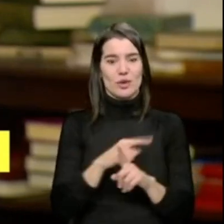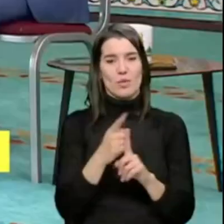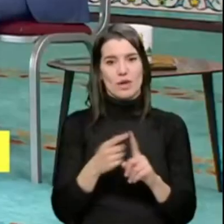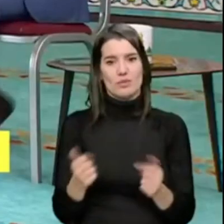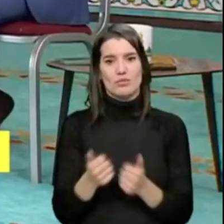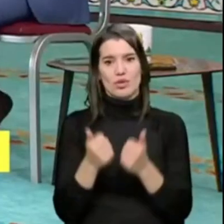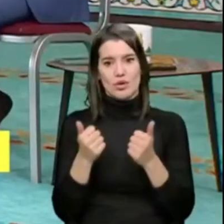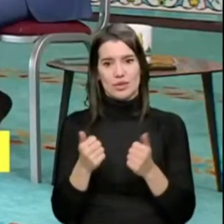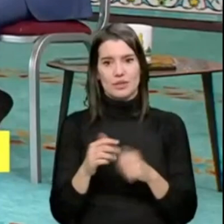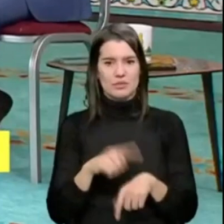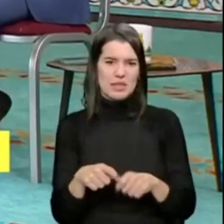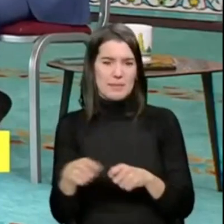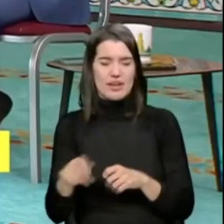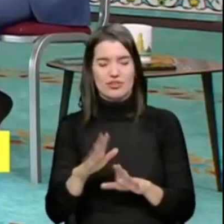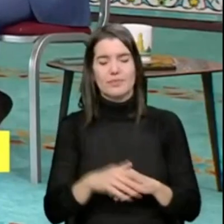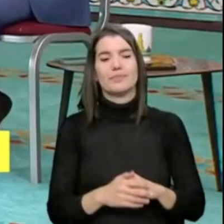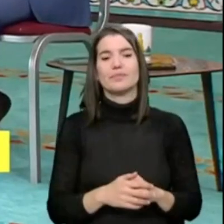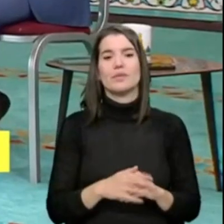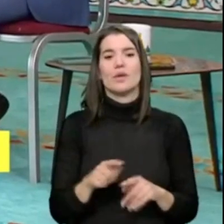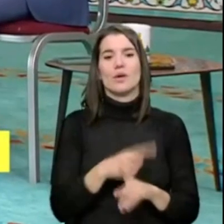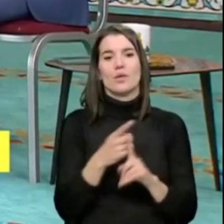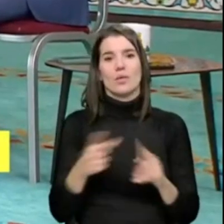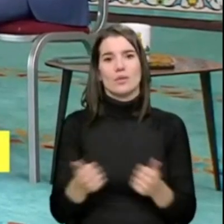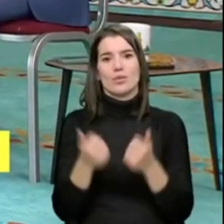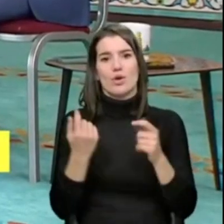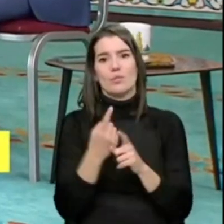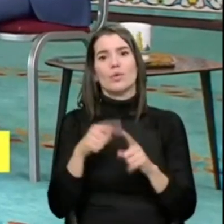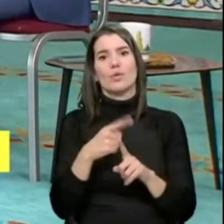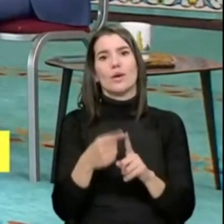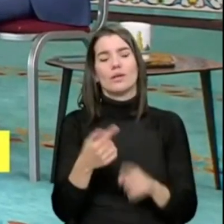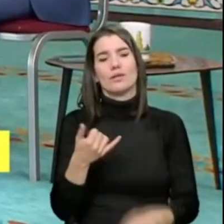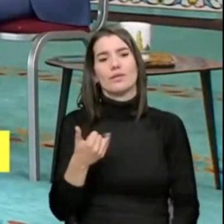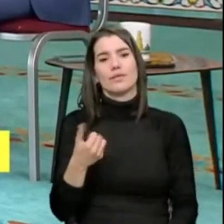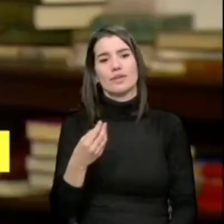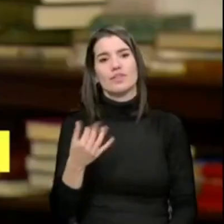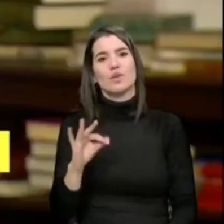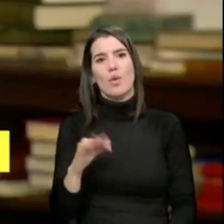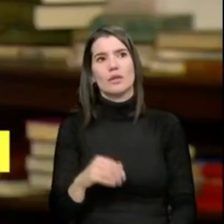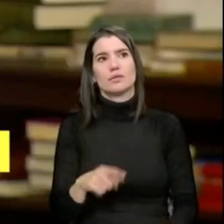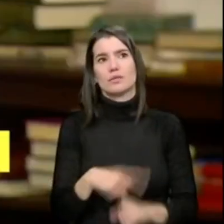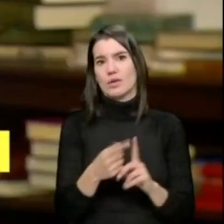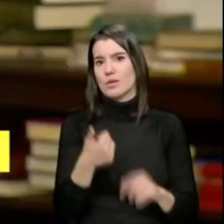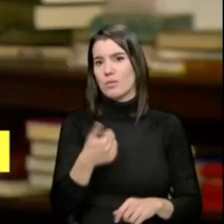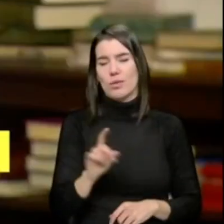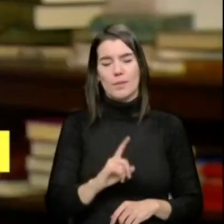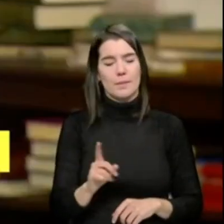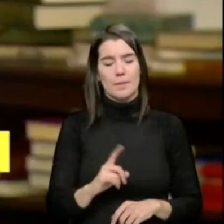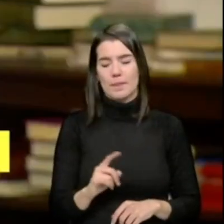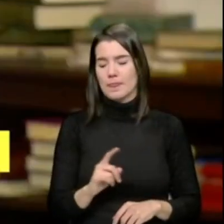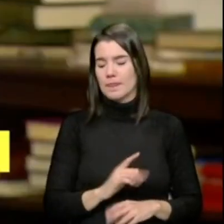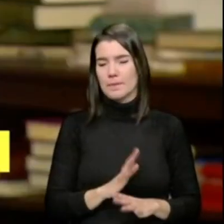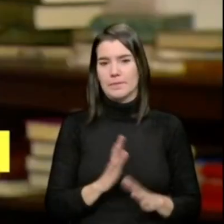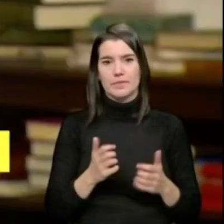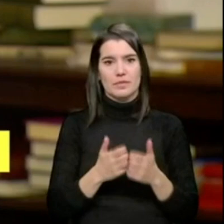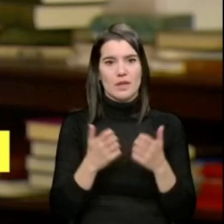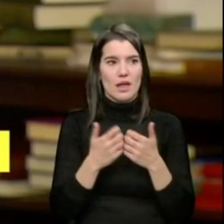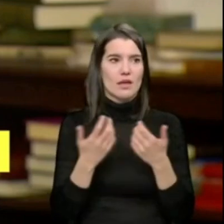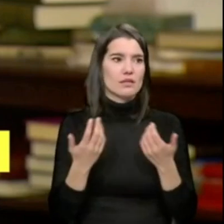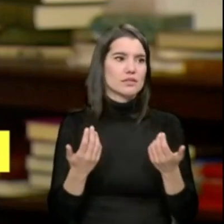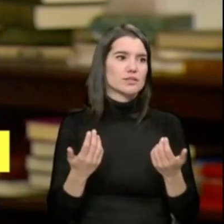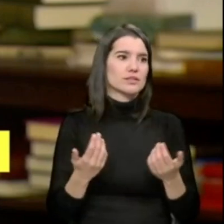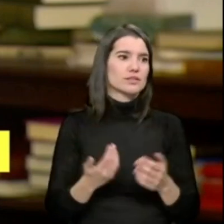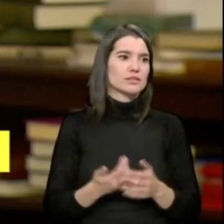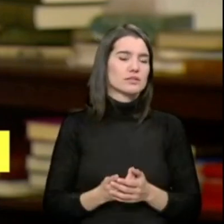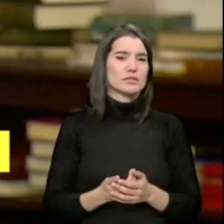bocadinho mais. Eu espero que seja um ano melhor, até porque este ano de 24 não foi um bom ano. A nível de guerras e a nível